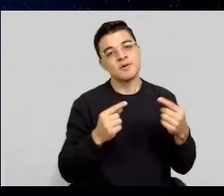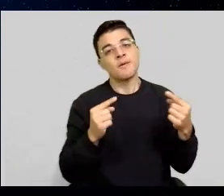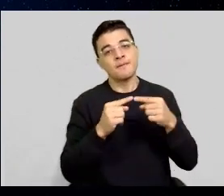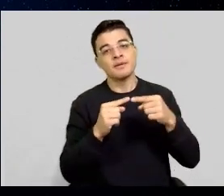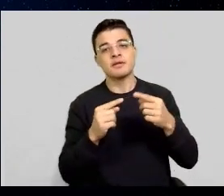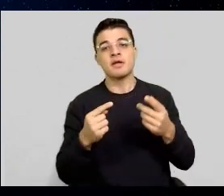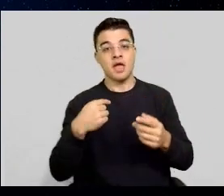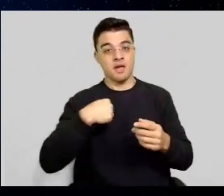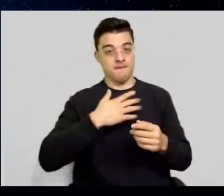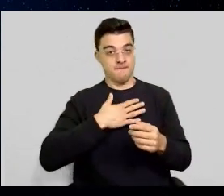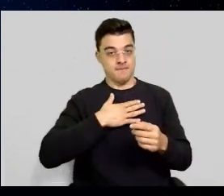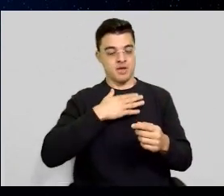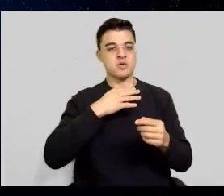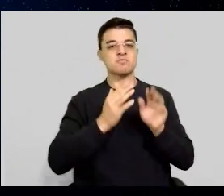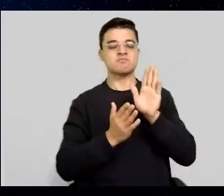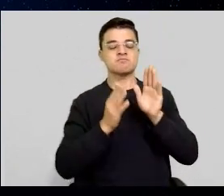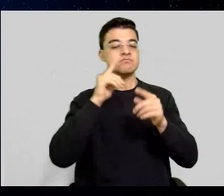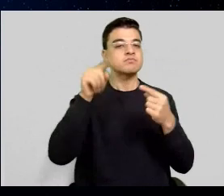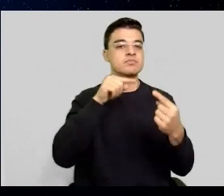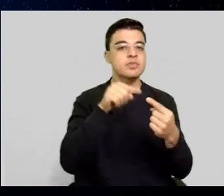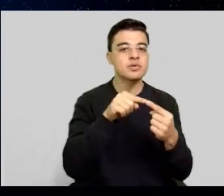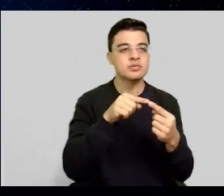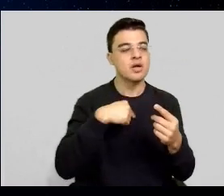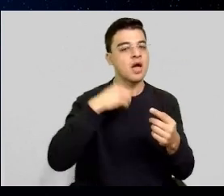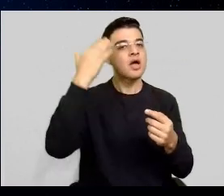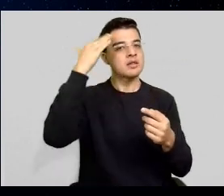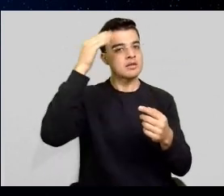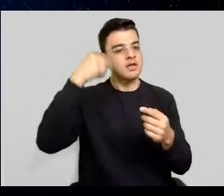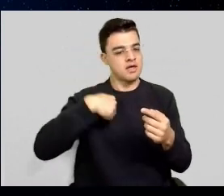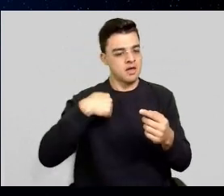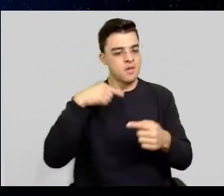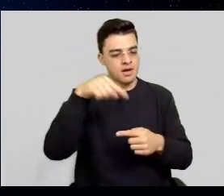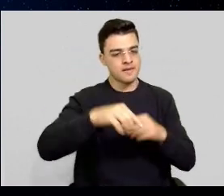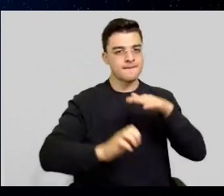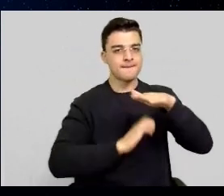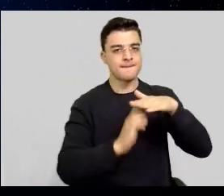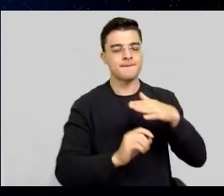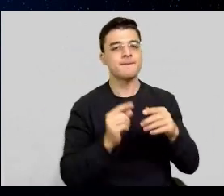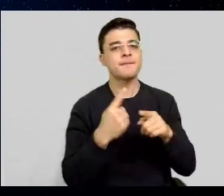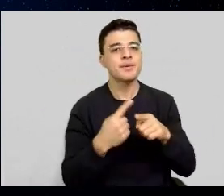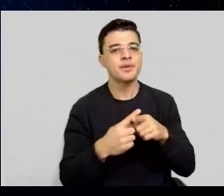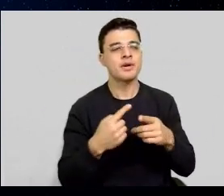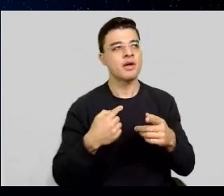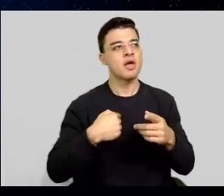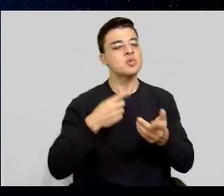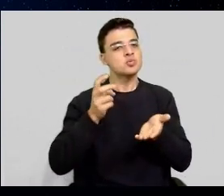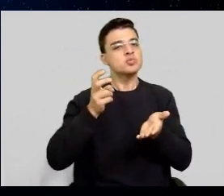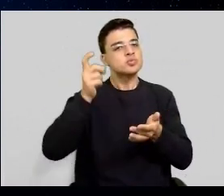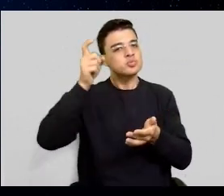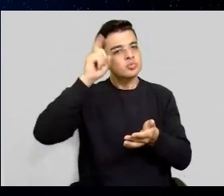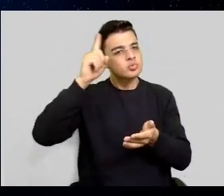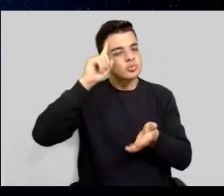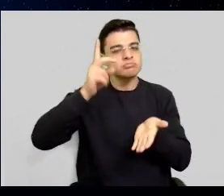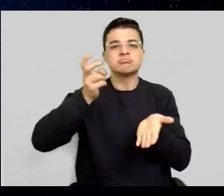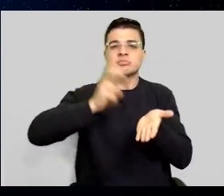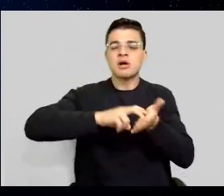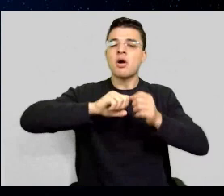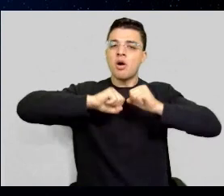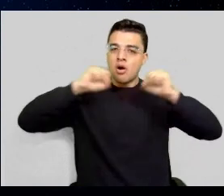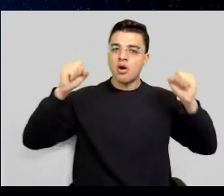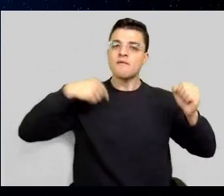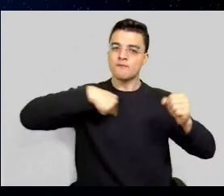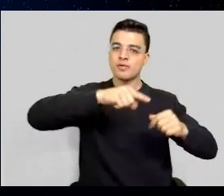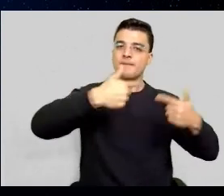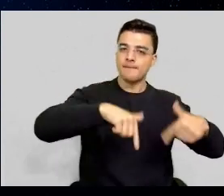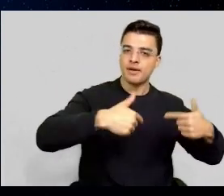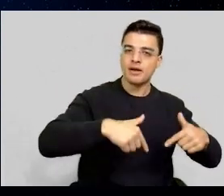entender o meu motivo real em relação ao que eu faço ao acordar todos os dias e vou para a minha organização e